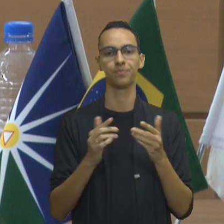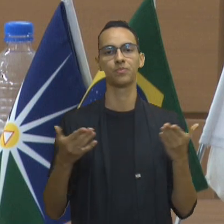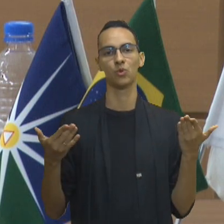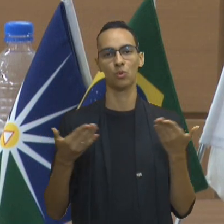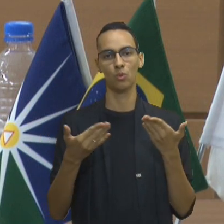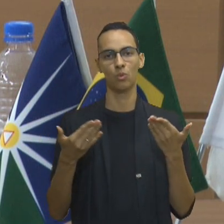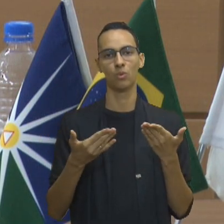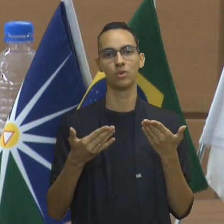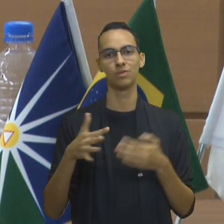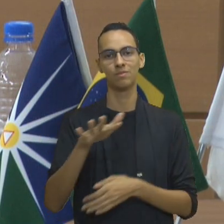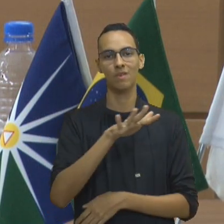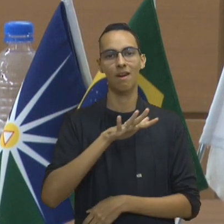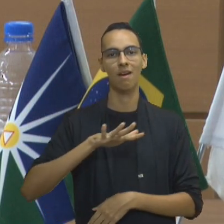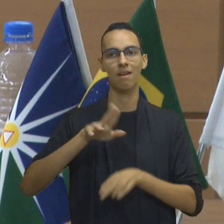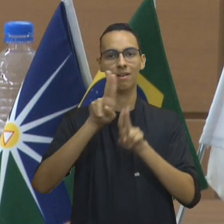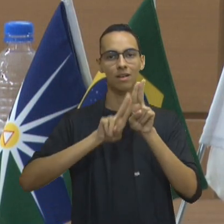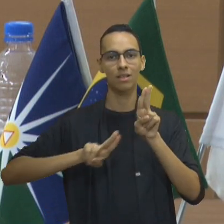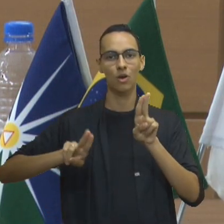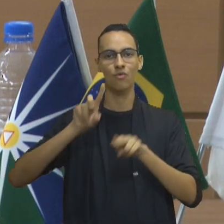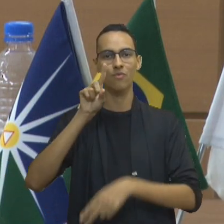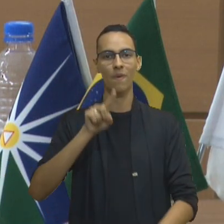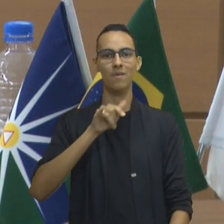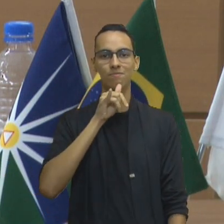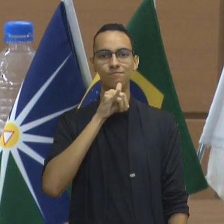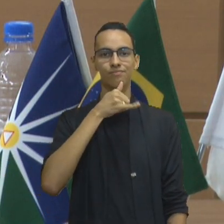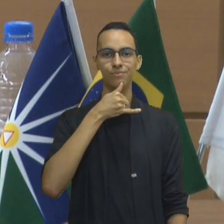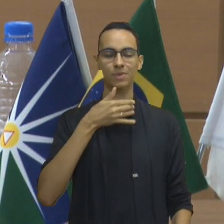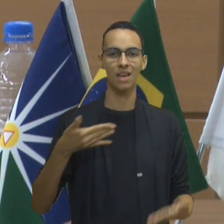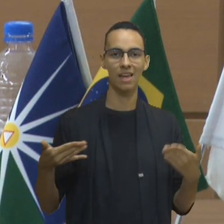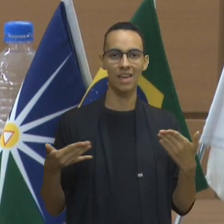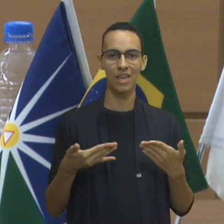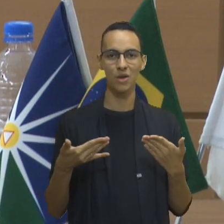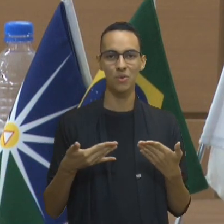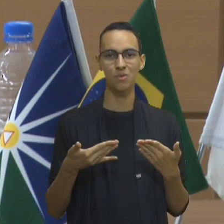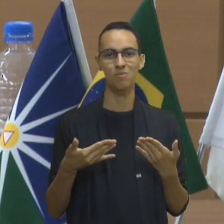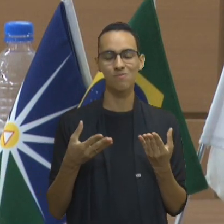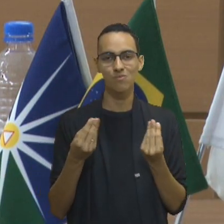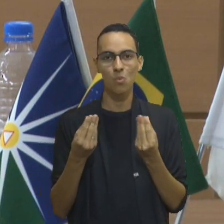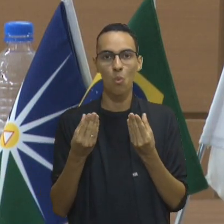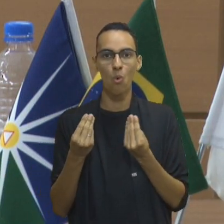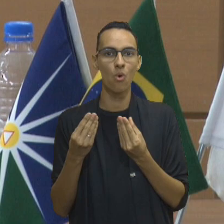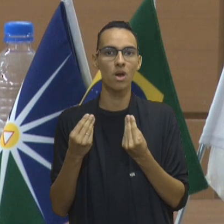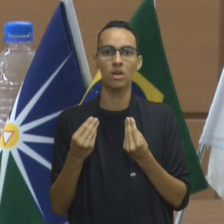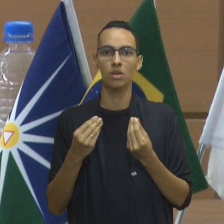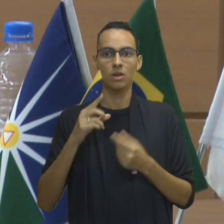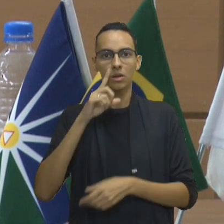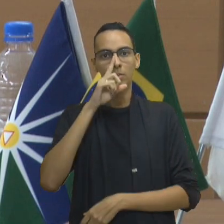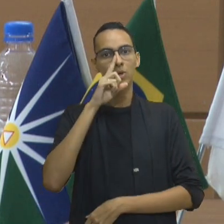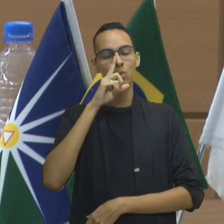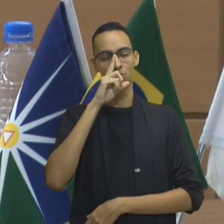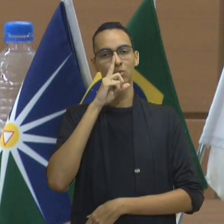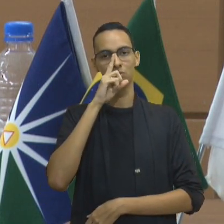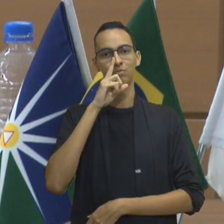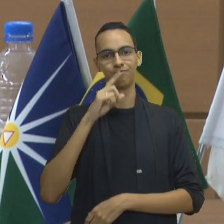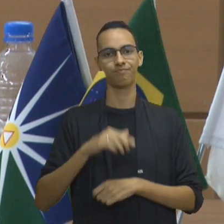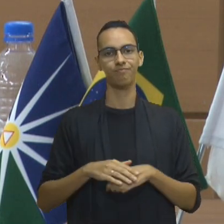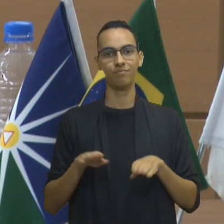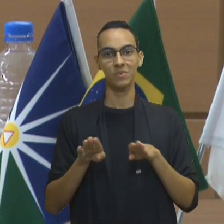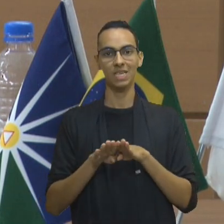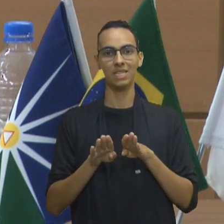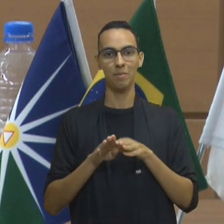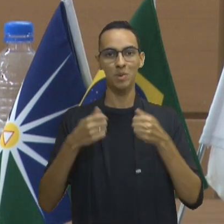dramático. Eu acrescentaria muito, muito grave, né? E exige de